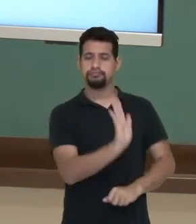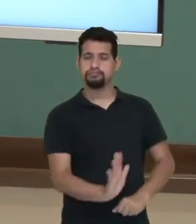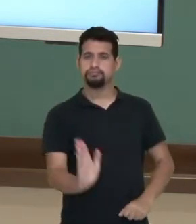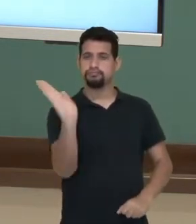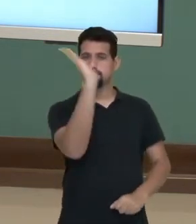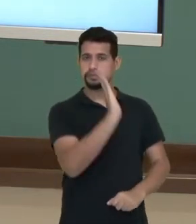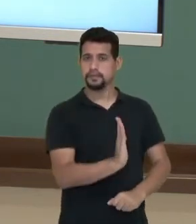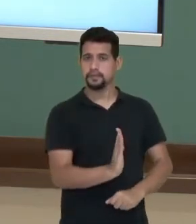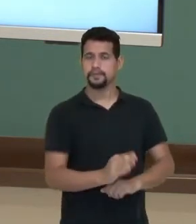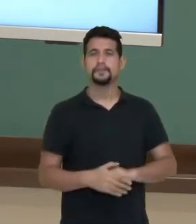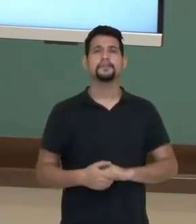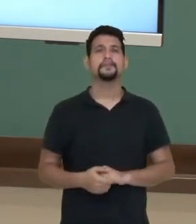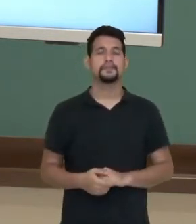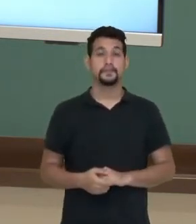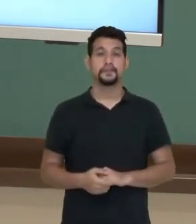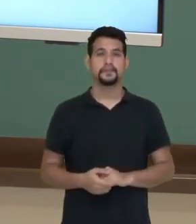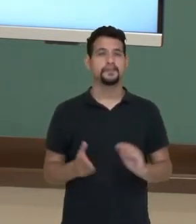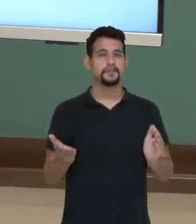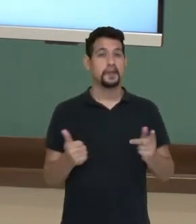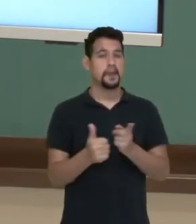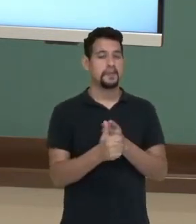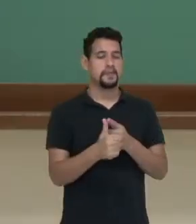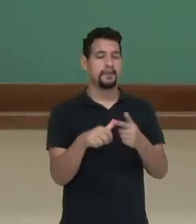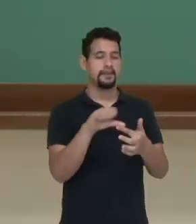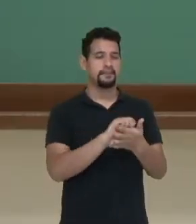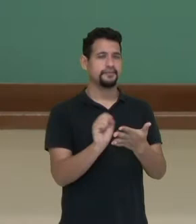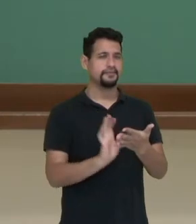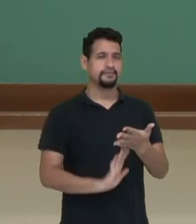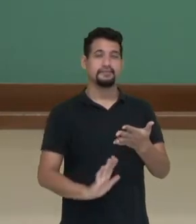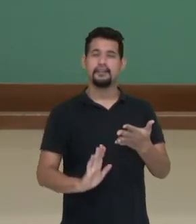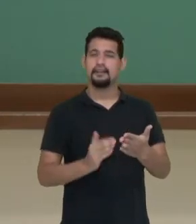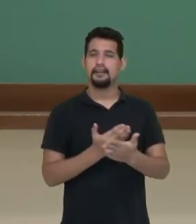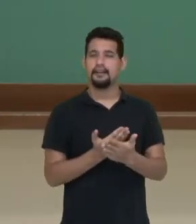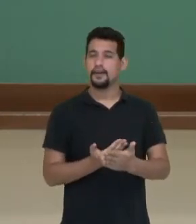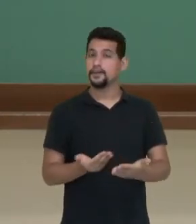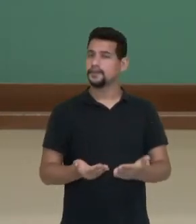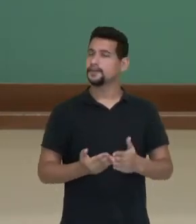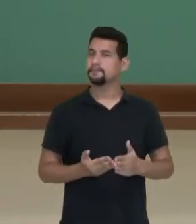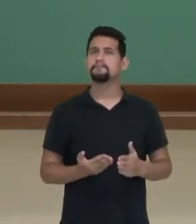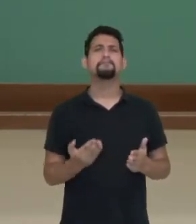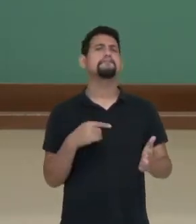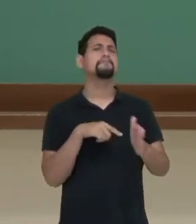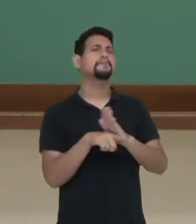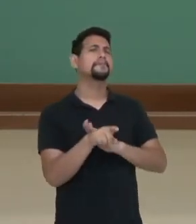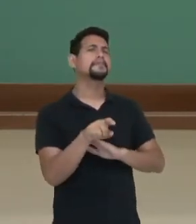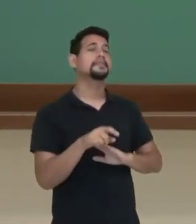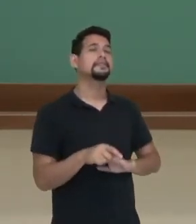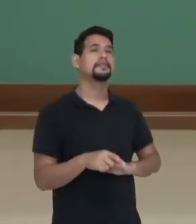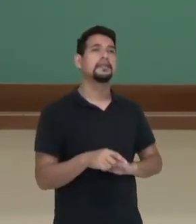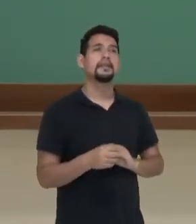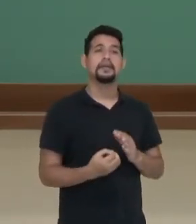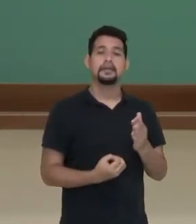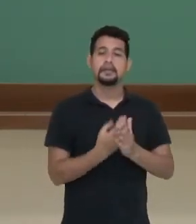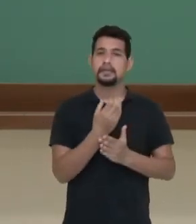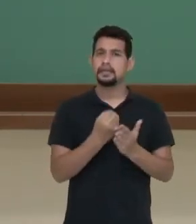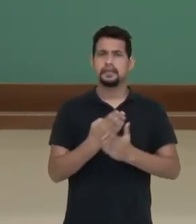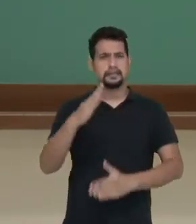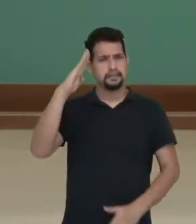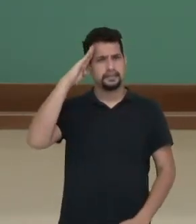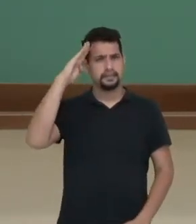brasileiro. Então vamos para a nossa primeira atividade da aula de hoje, que eu pergunto: a fundação do Exército Brasileiro